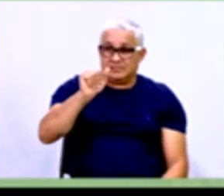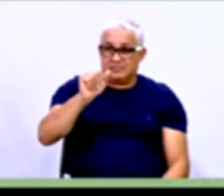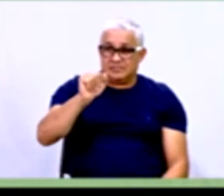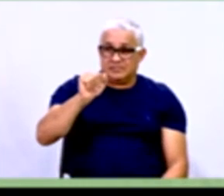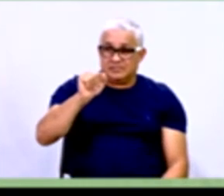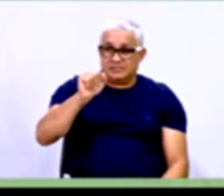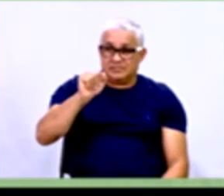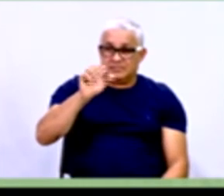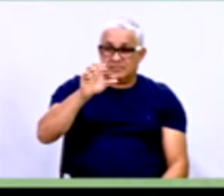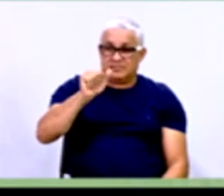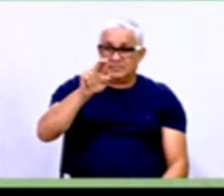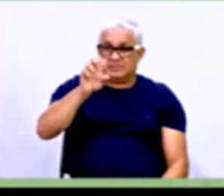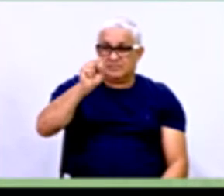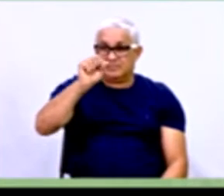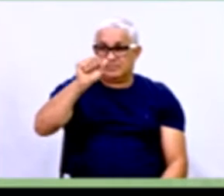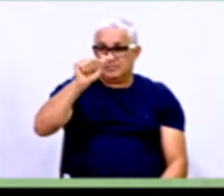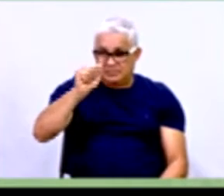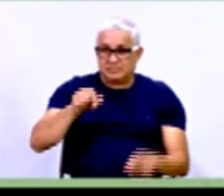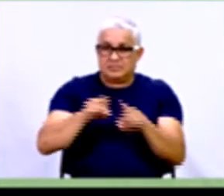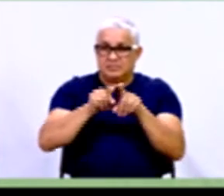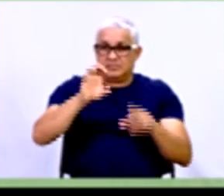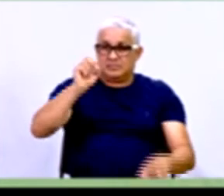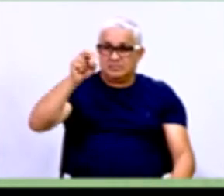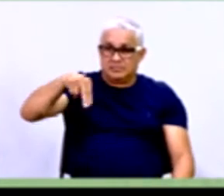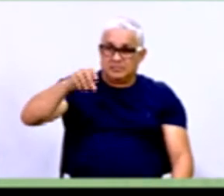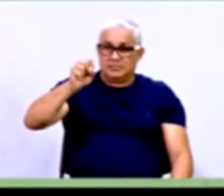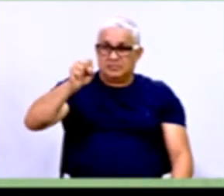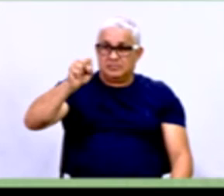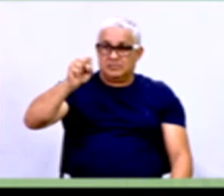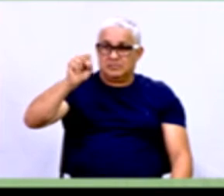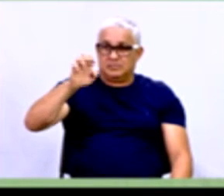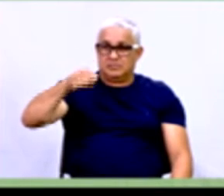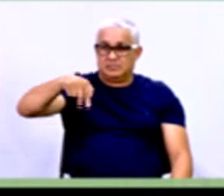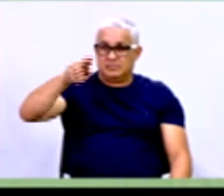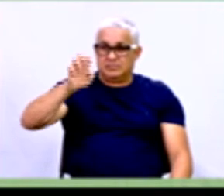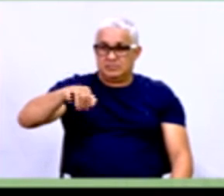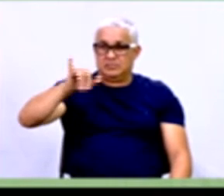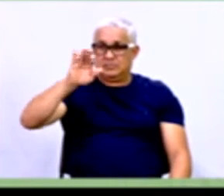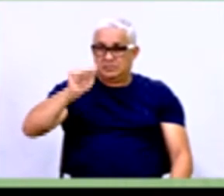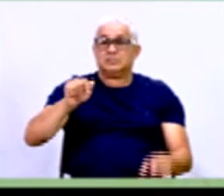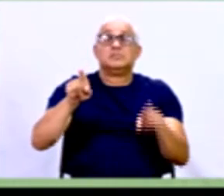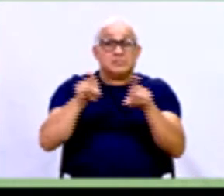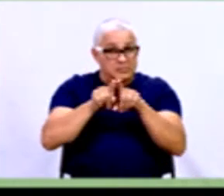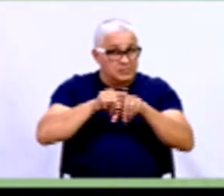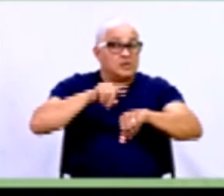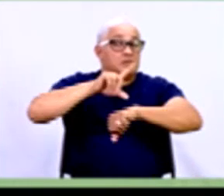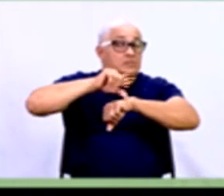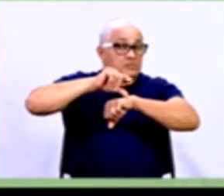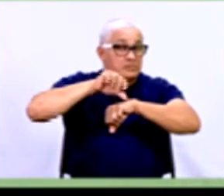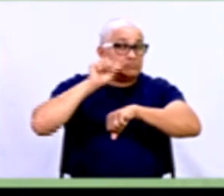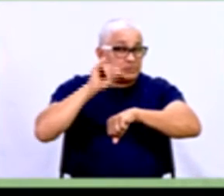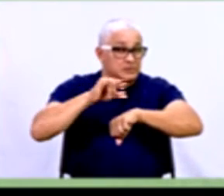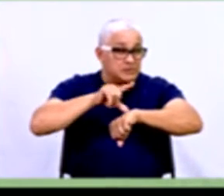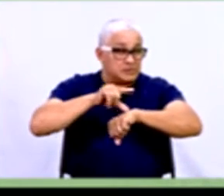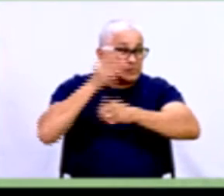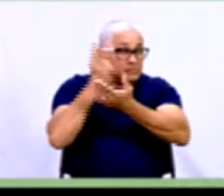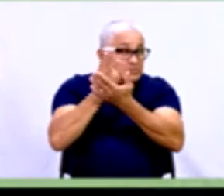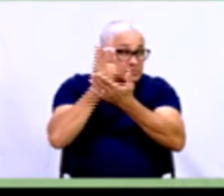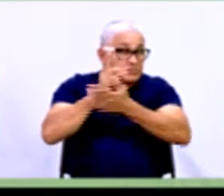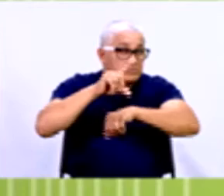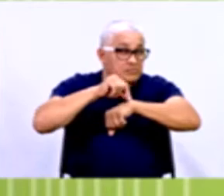causa-consequência, certo? Outra coisa, o horário. O horário, se ele sofreu um acidente, mas se não foi naquele horário que ele